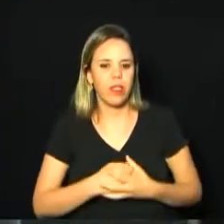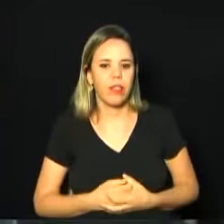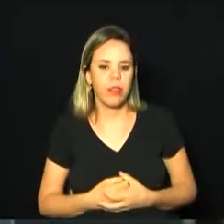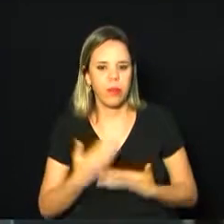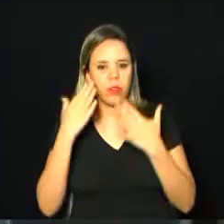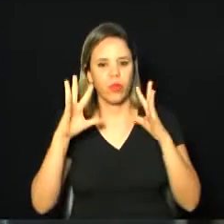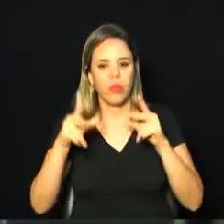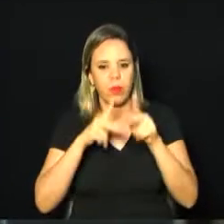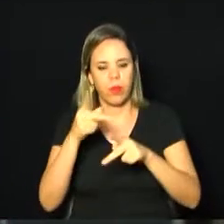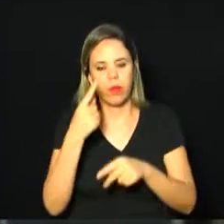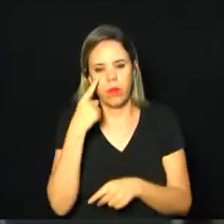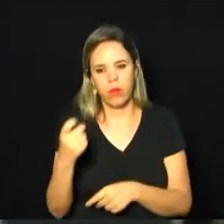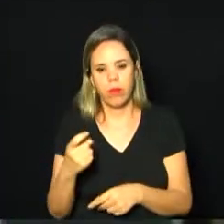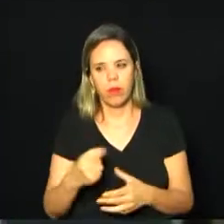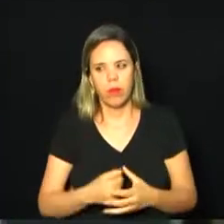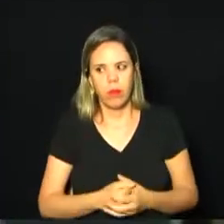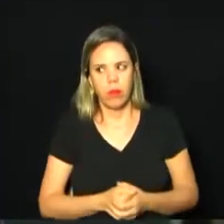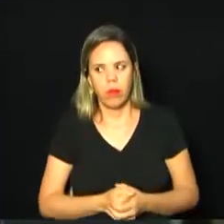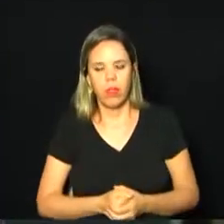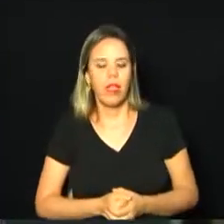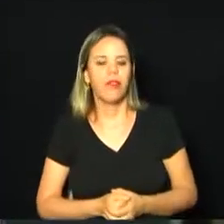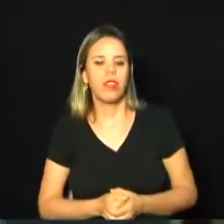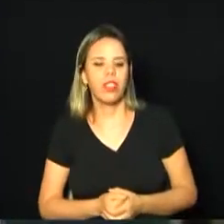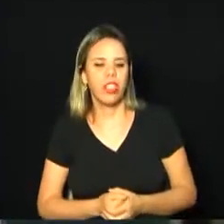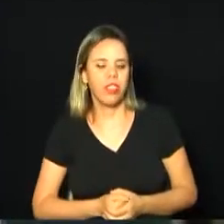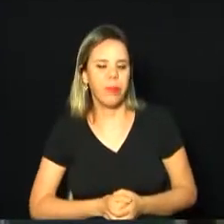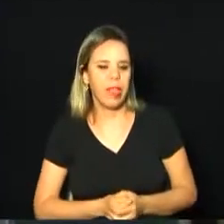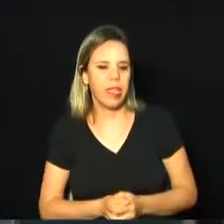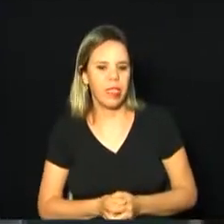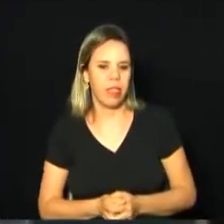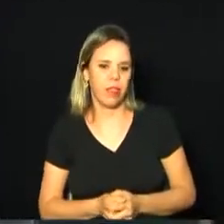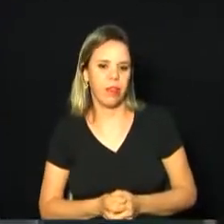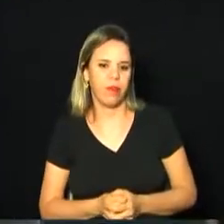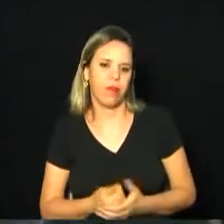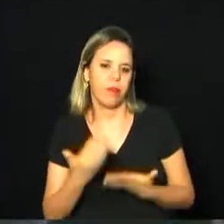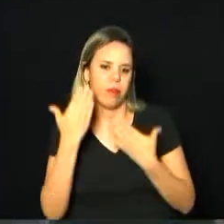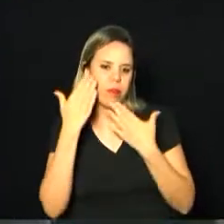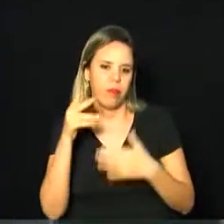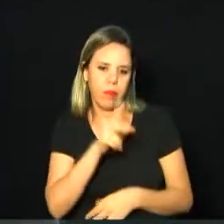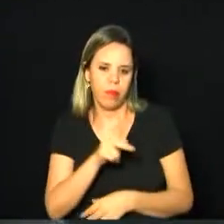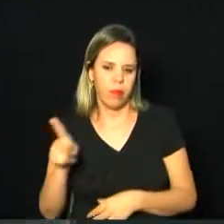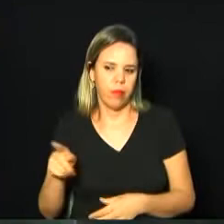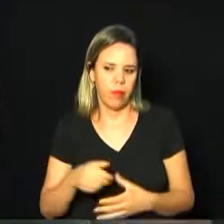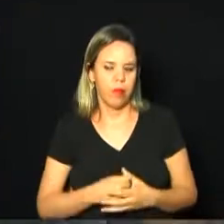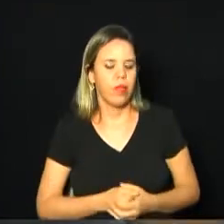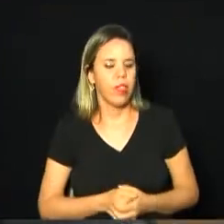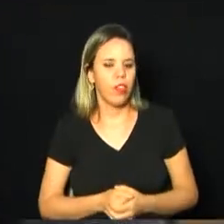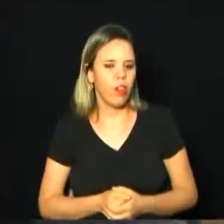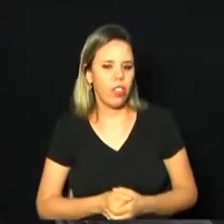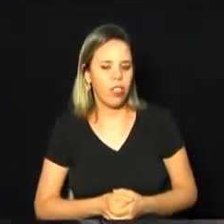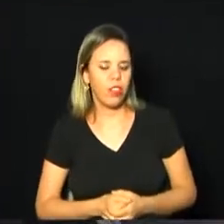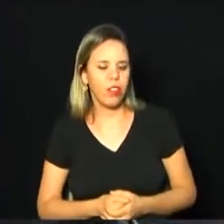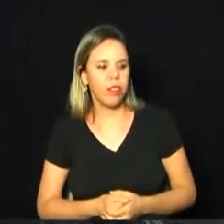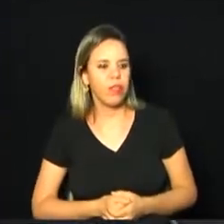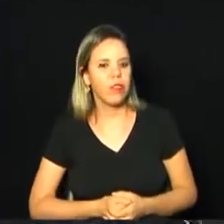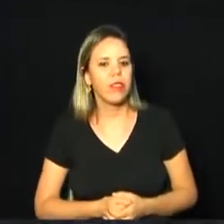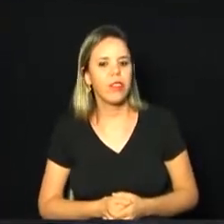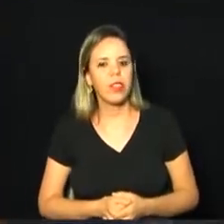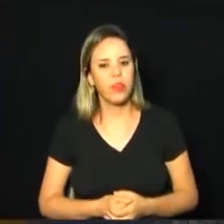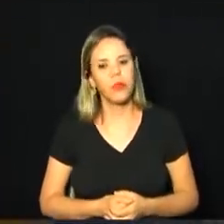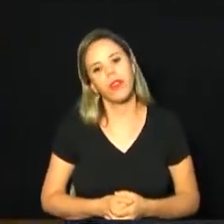que tenham interesse e tem que venham nos visitar muito obrigada Professor Gabriel eu já disse que eu sou uma pessoa